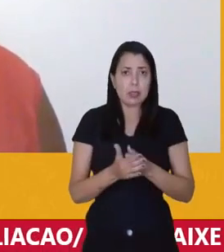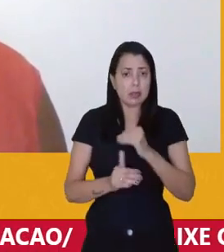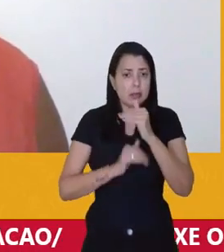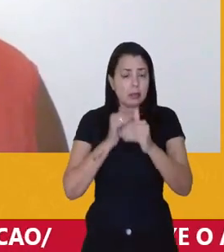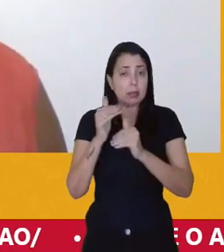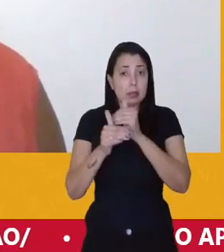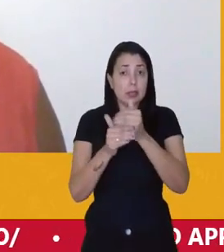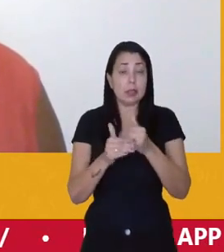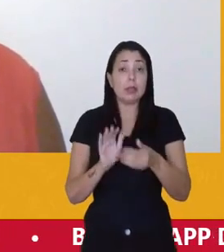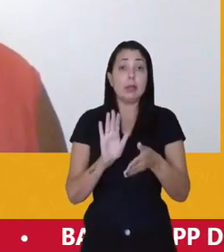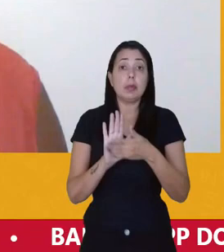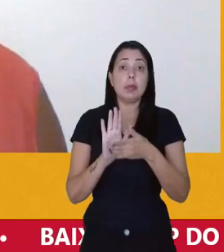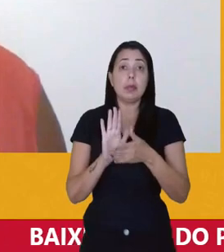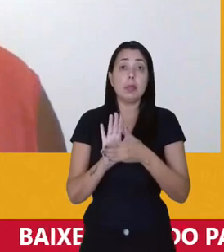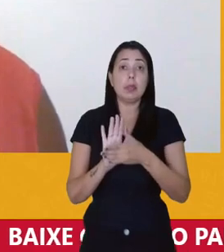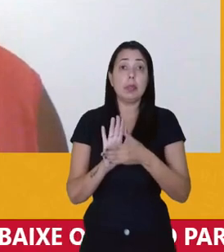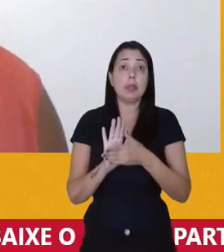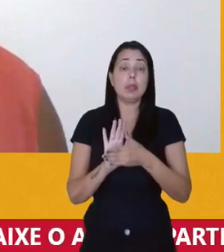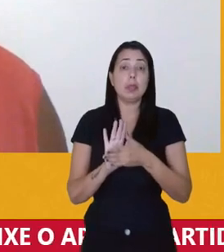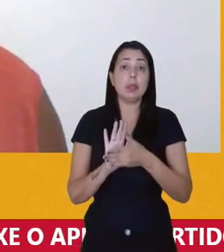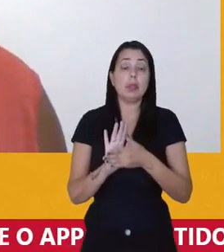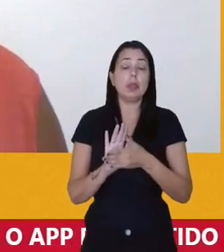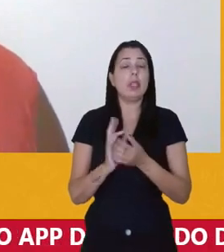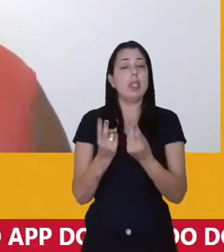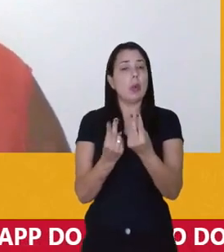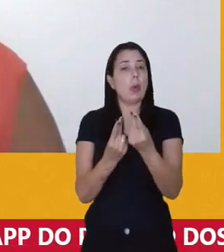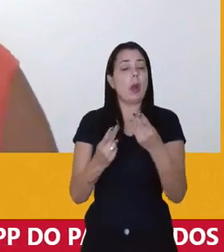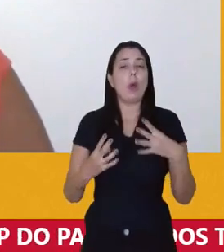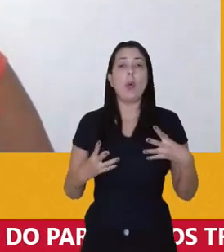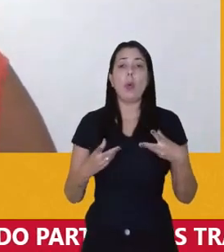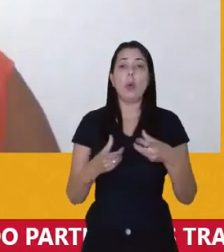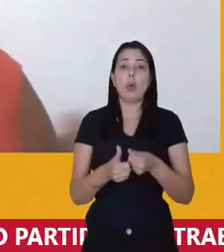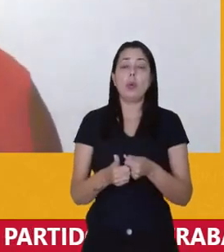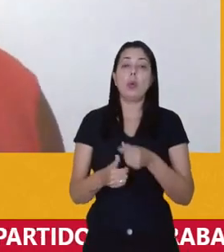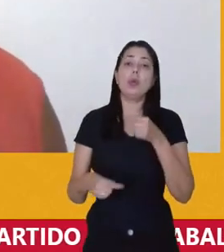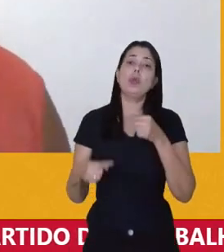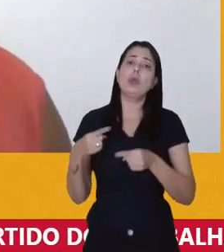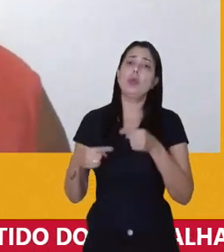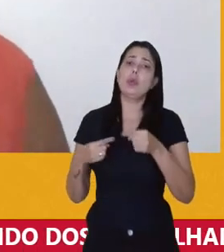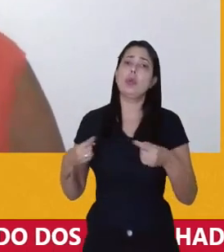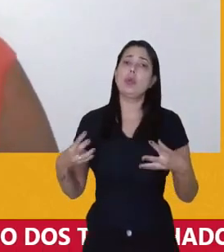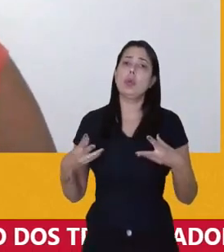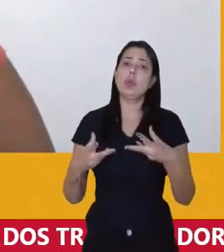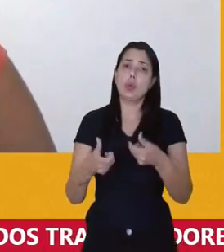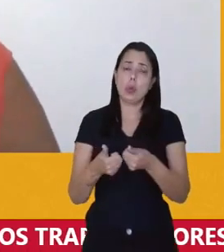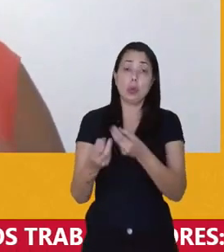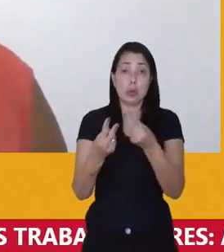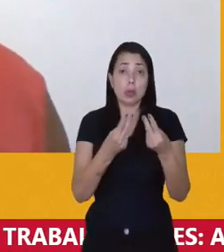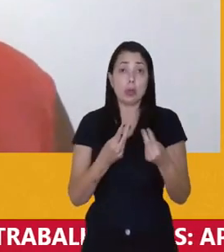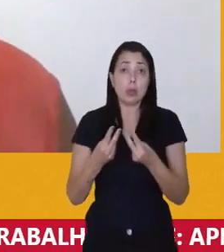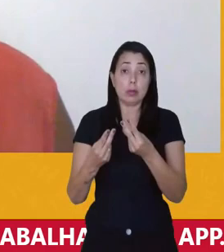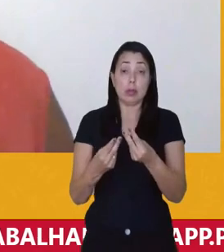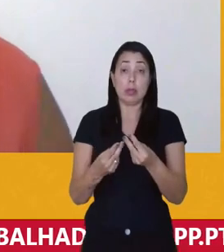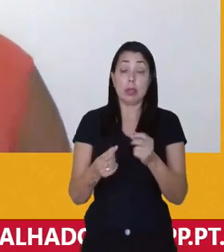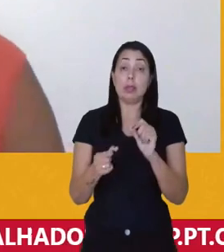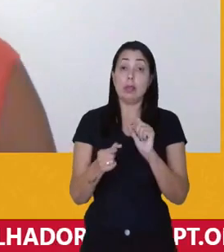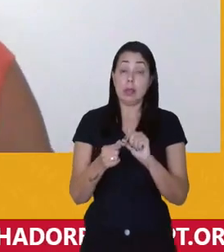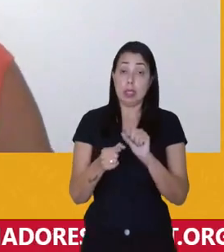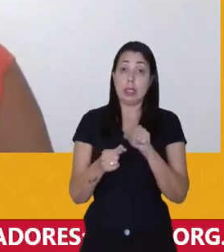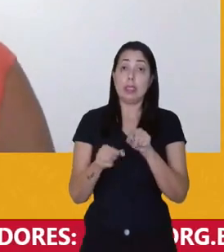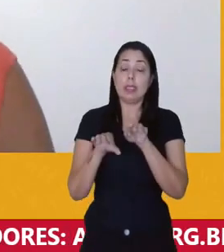processo, então, pautados em somos todos iguais, e nesse discurso somos todos iguais, produzem